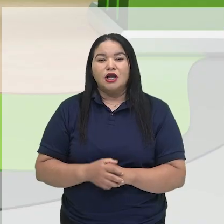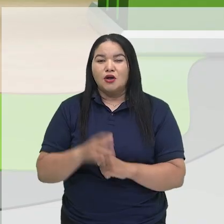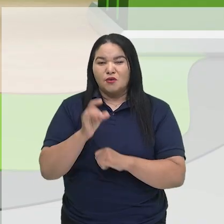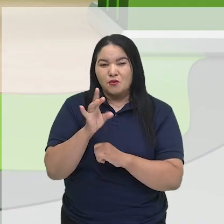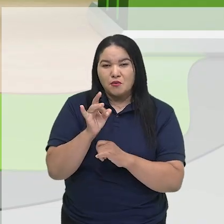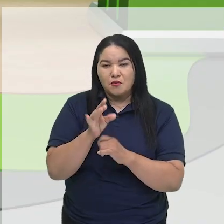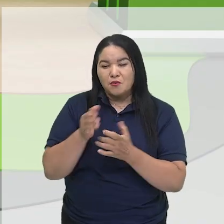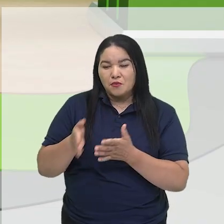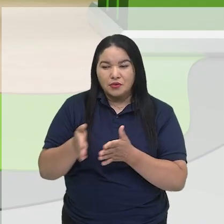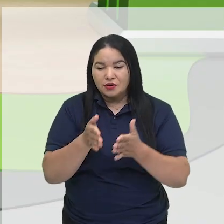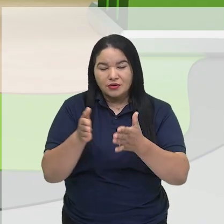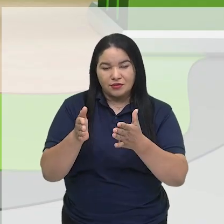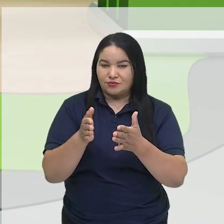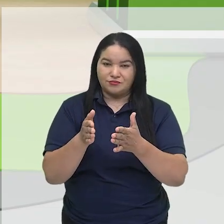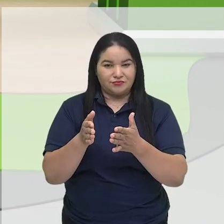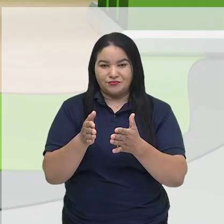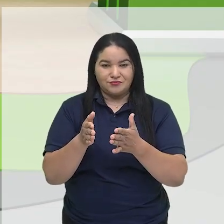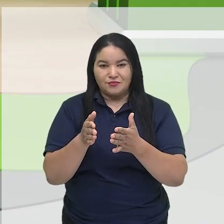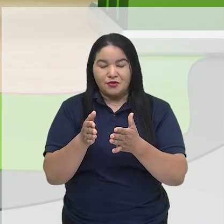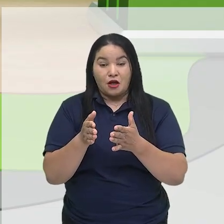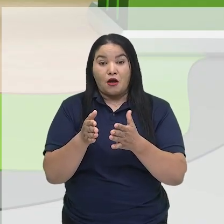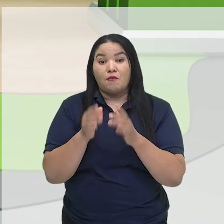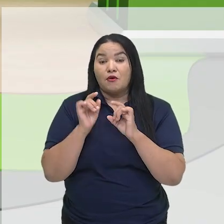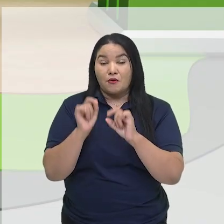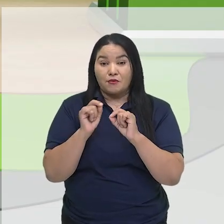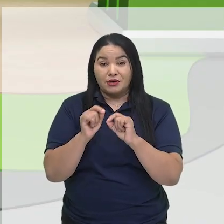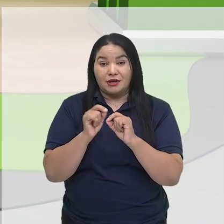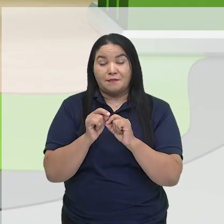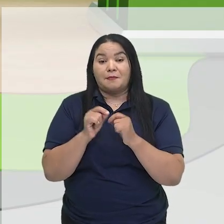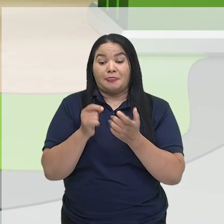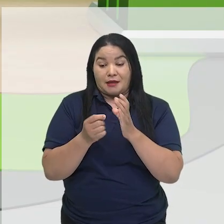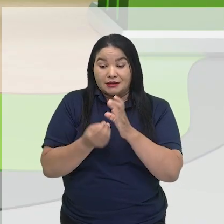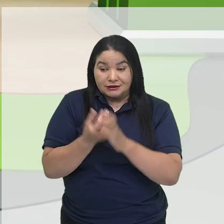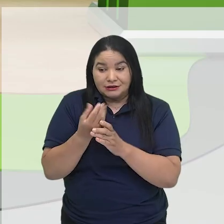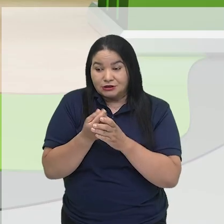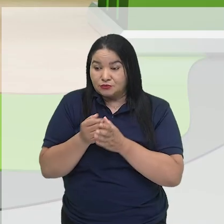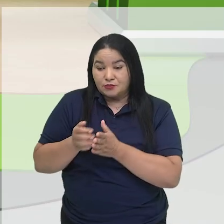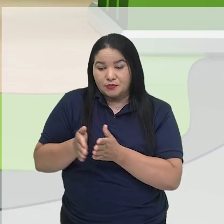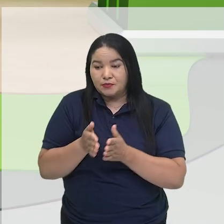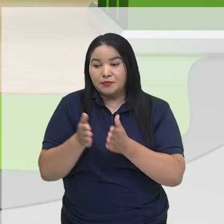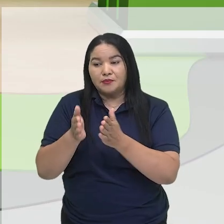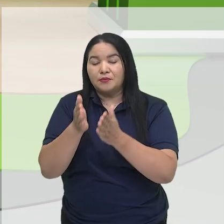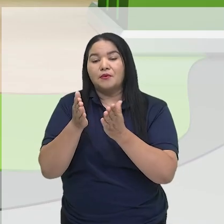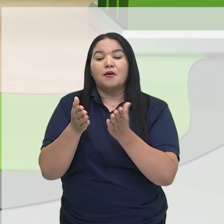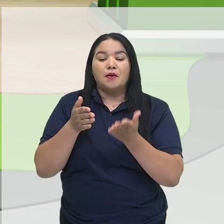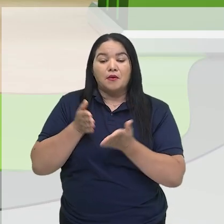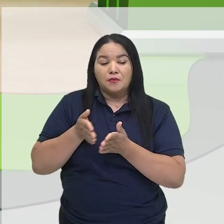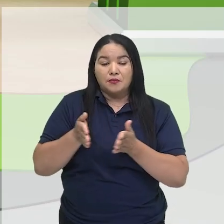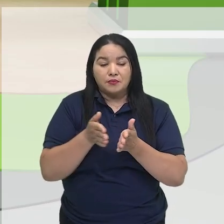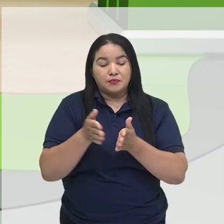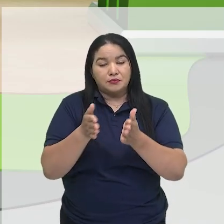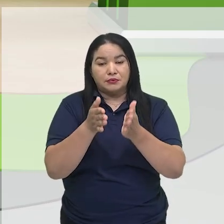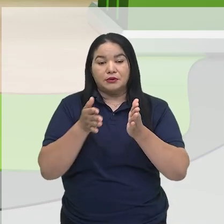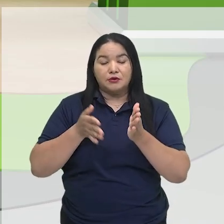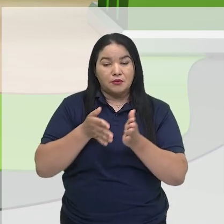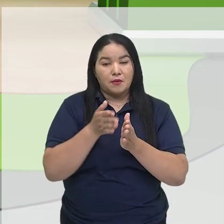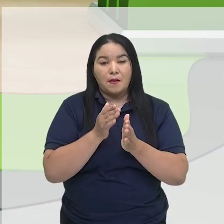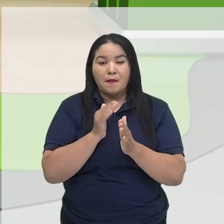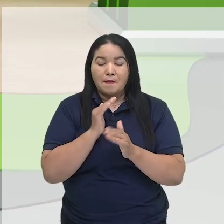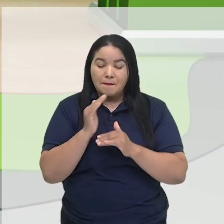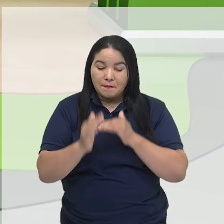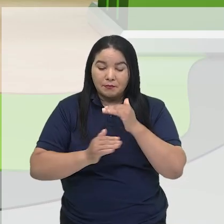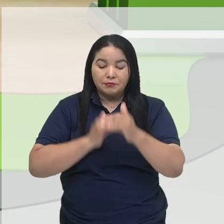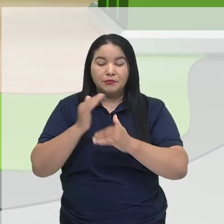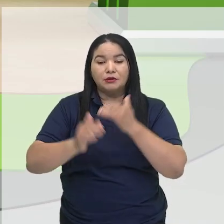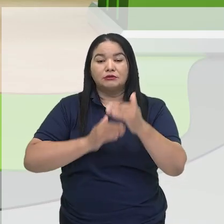rio seguindo o caminho para o oceano. Ela desenvolve, ela propõe aí grandes processos,